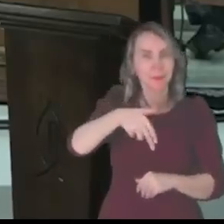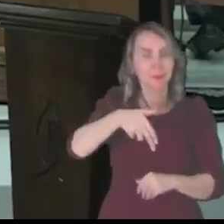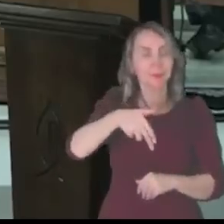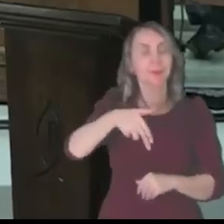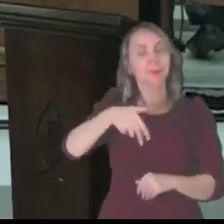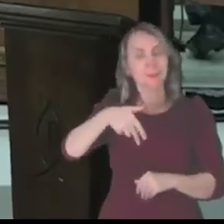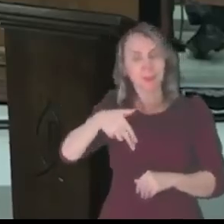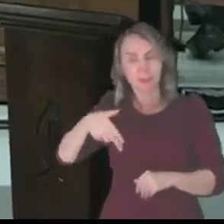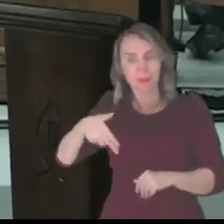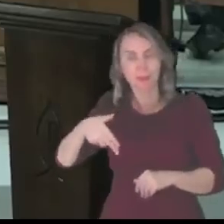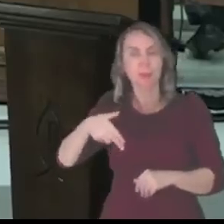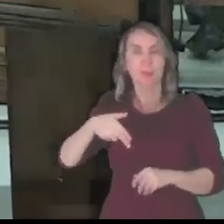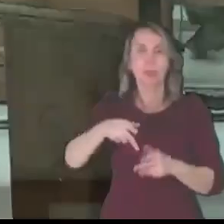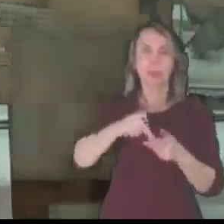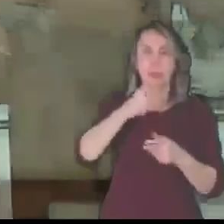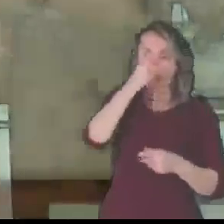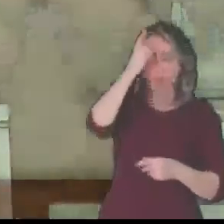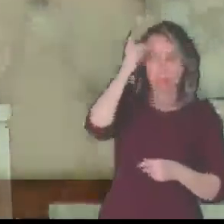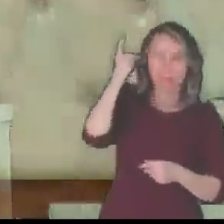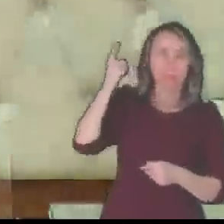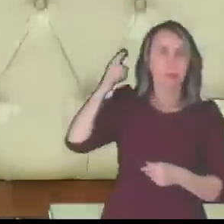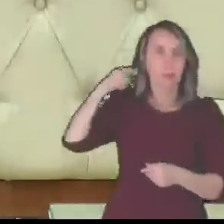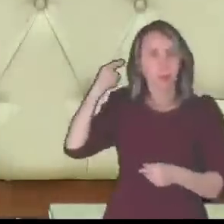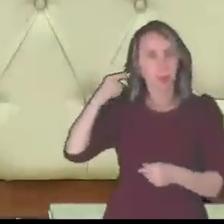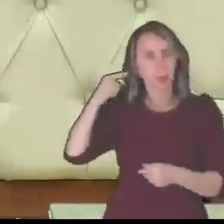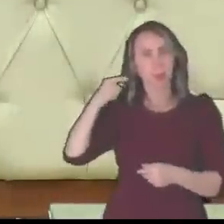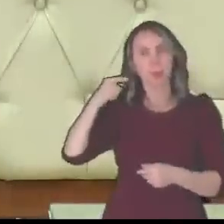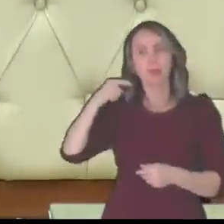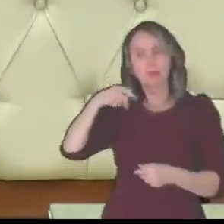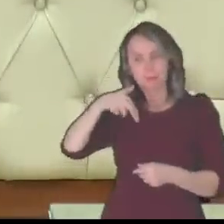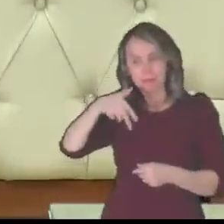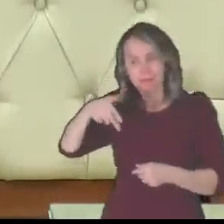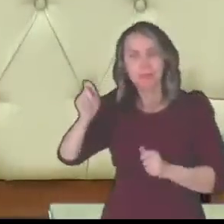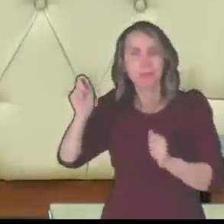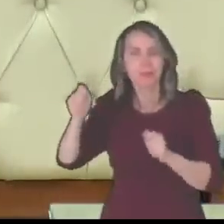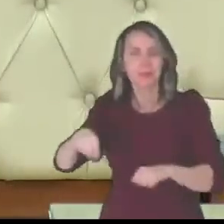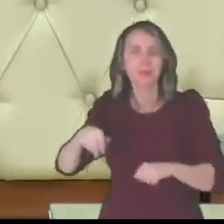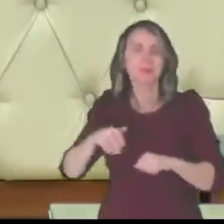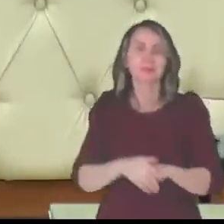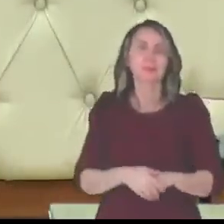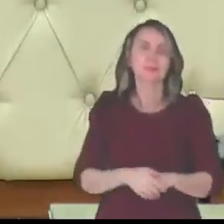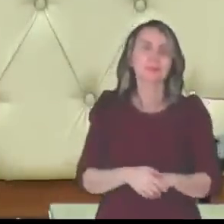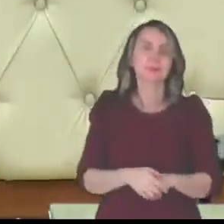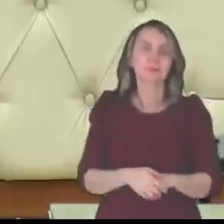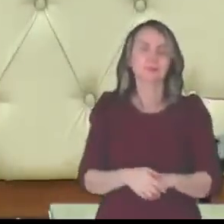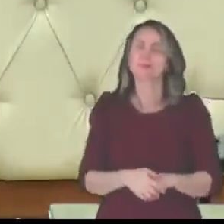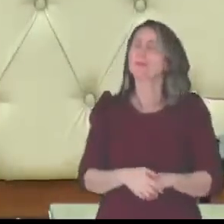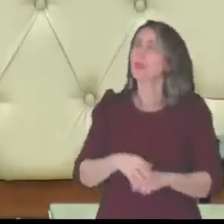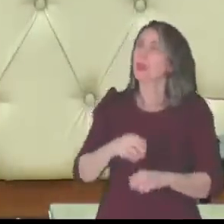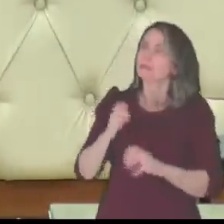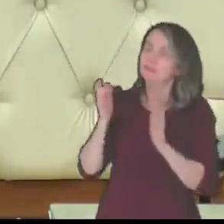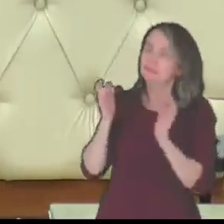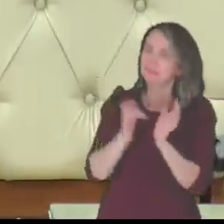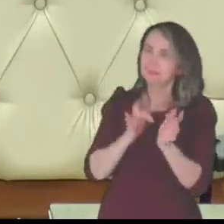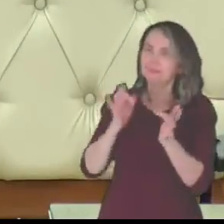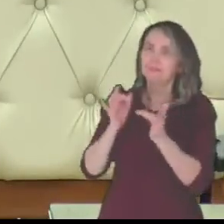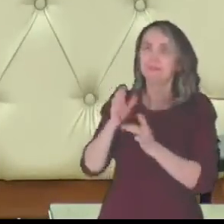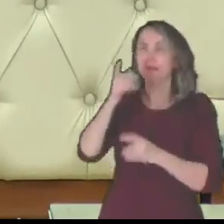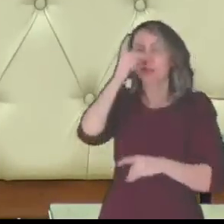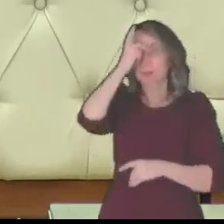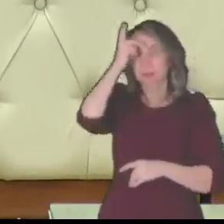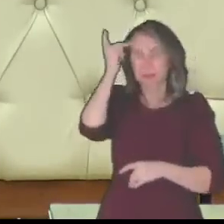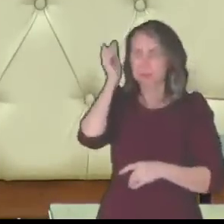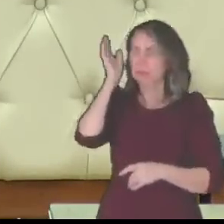erraram Jesus tira os imundos da Igreja Jesus o converta rotina tira o converte